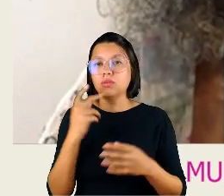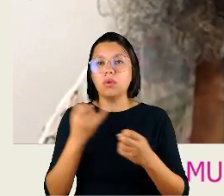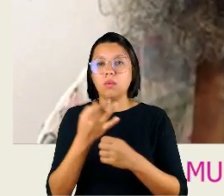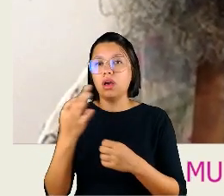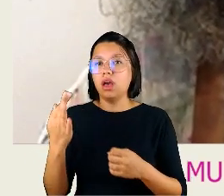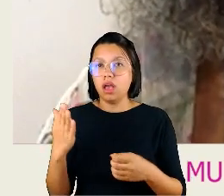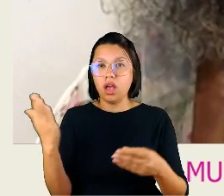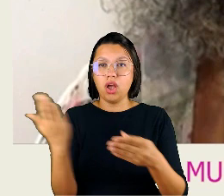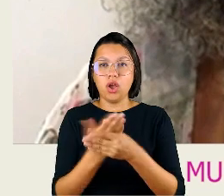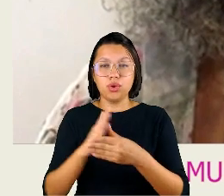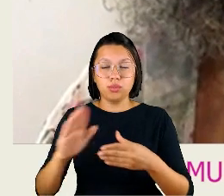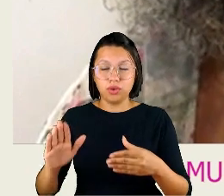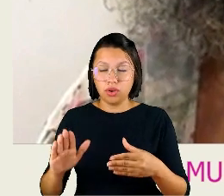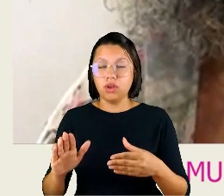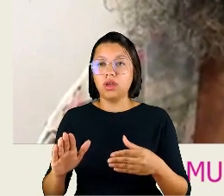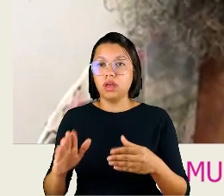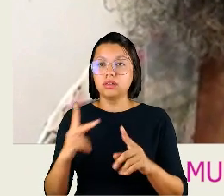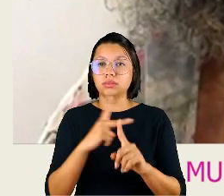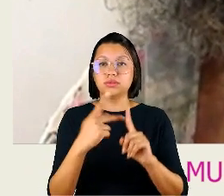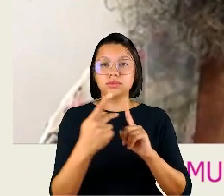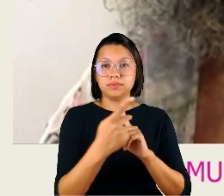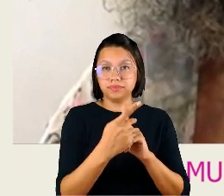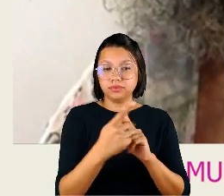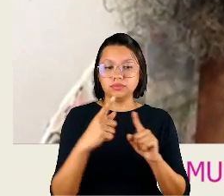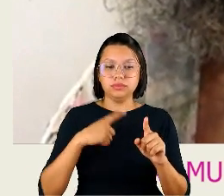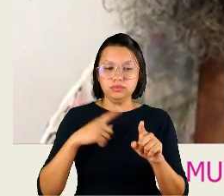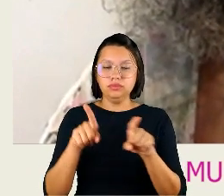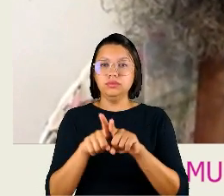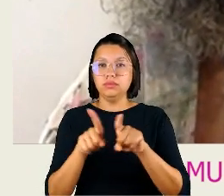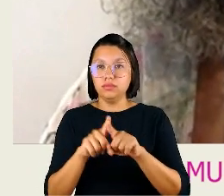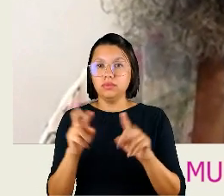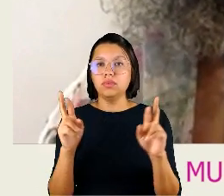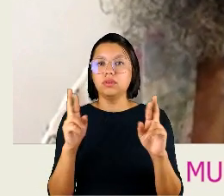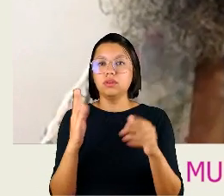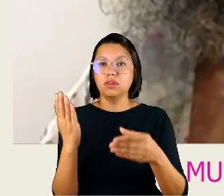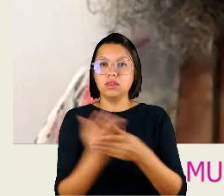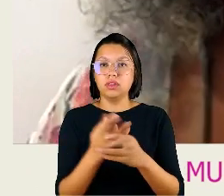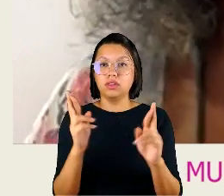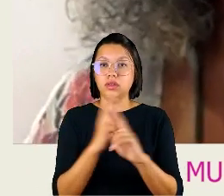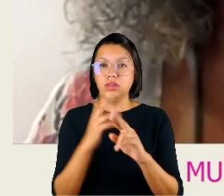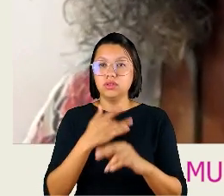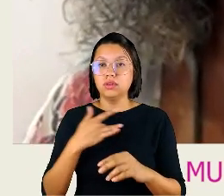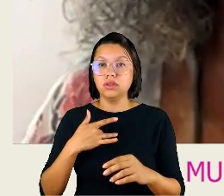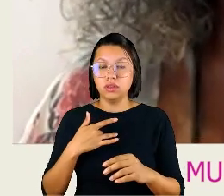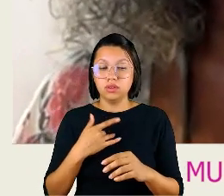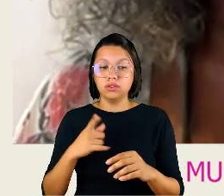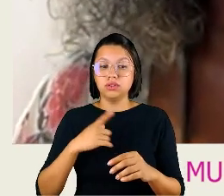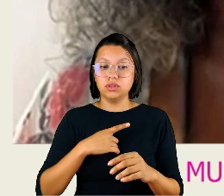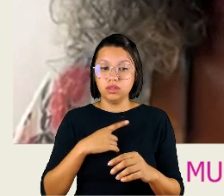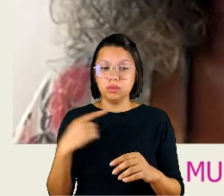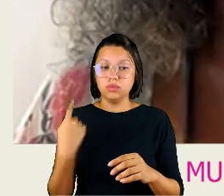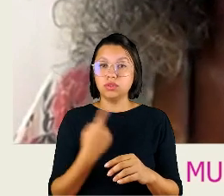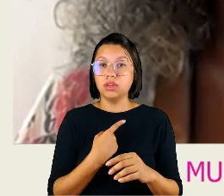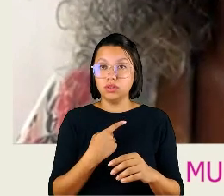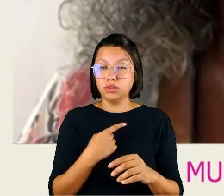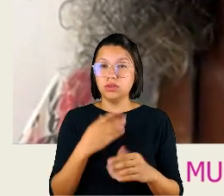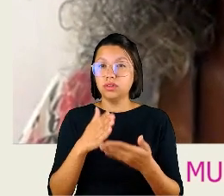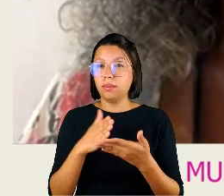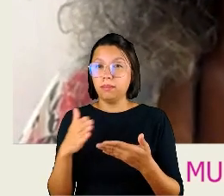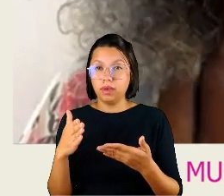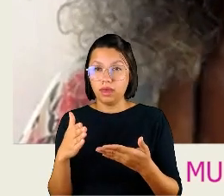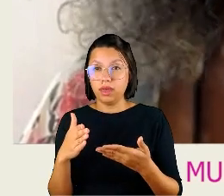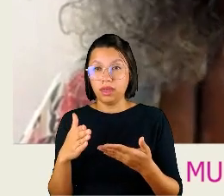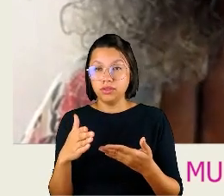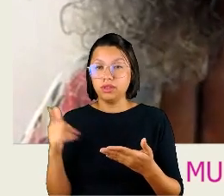causas previdenciárias, lidamos também com causas relativas à saúde, e nós temos a nossa parcela